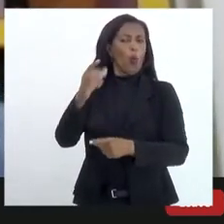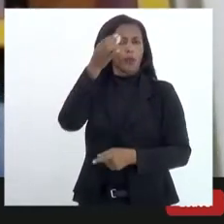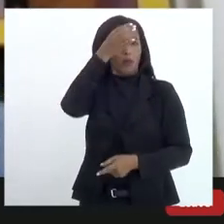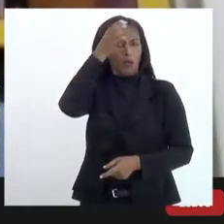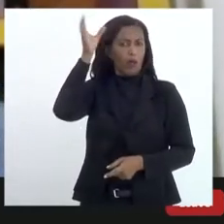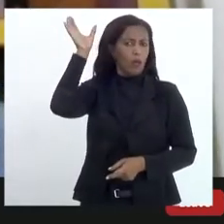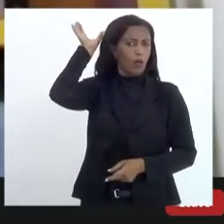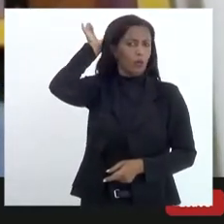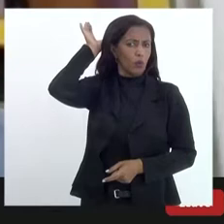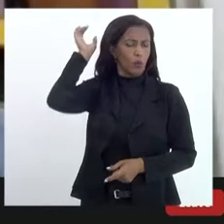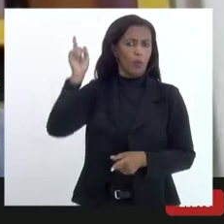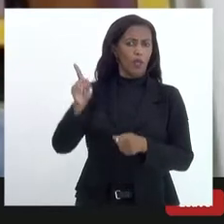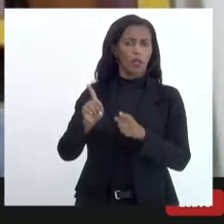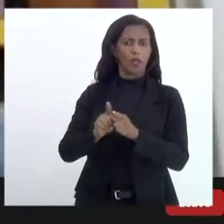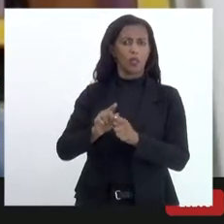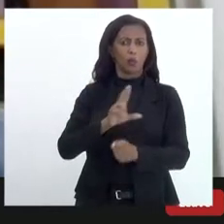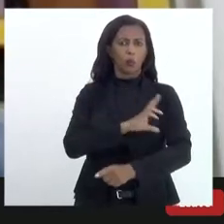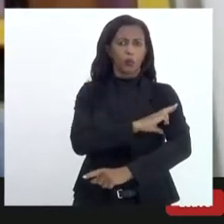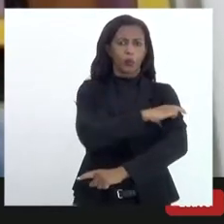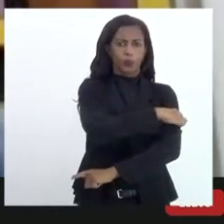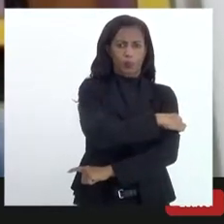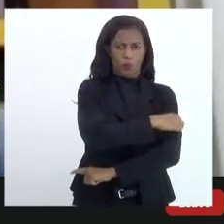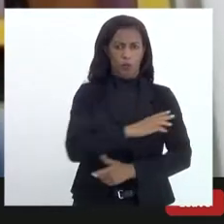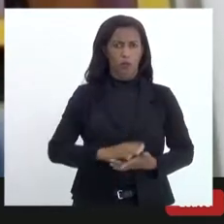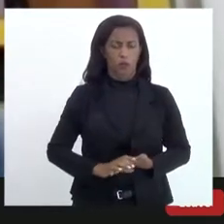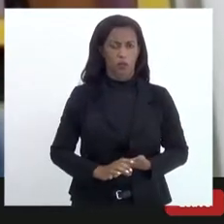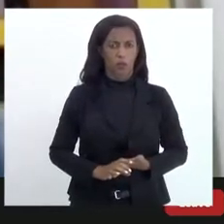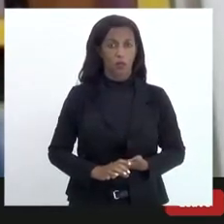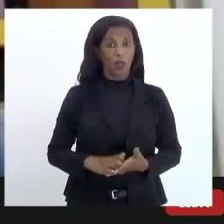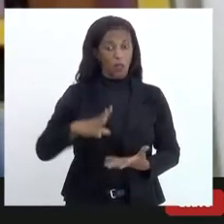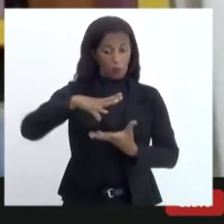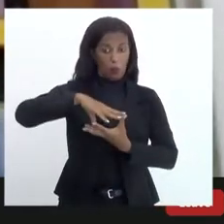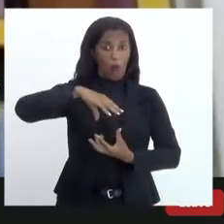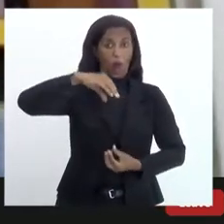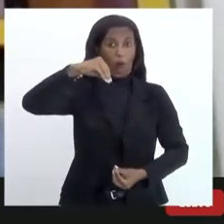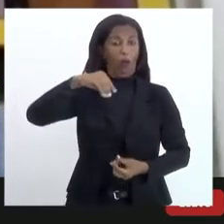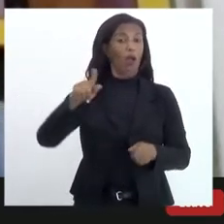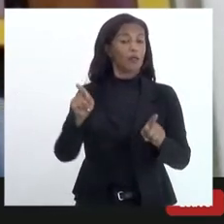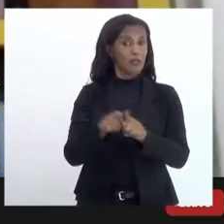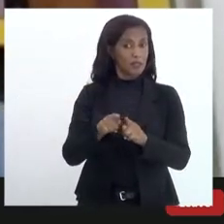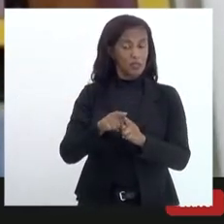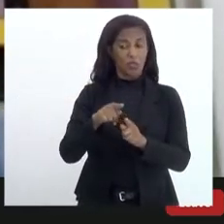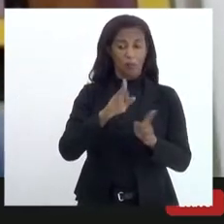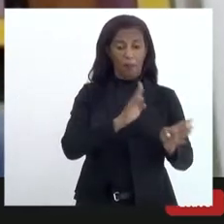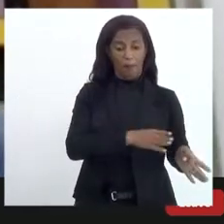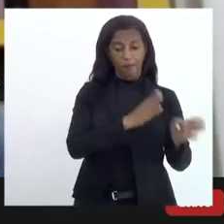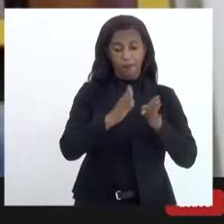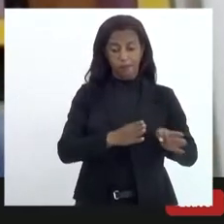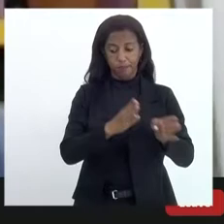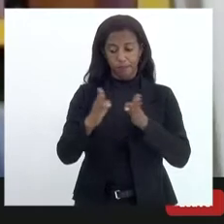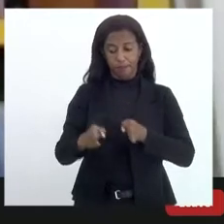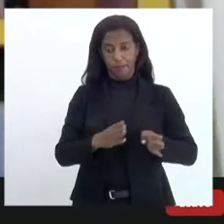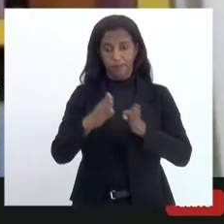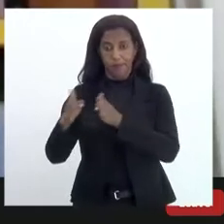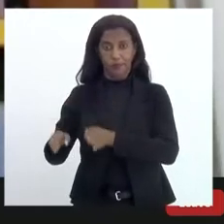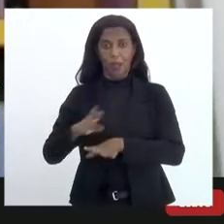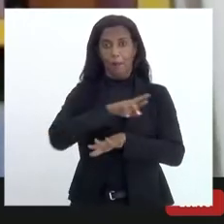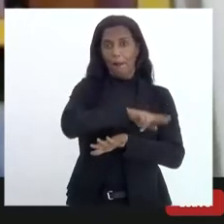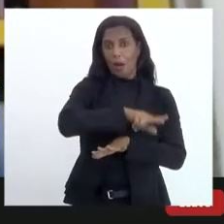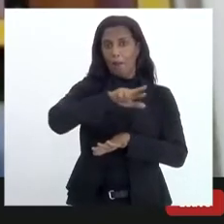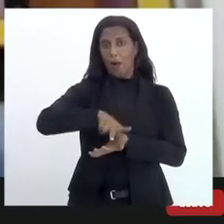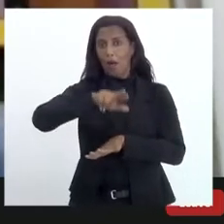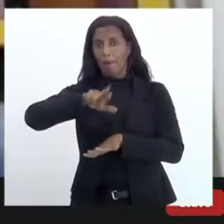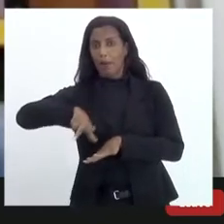século XX, que já é uma outra construção. Mas também que foi os kardecistas, que também passaram por isso, e hoje os zicanos, né? Os ciganos,